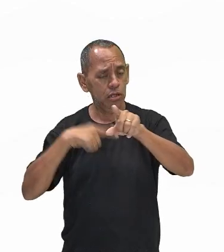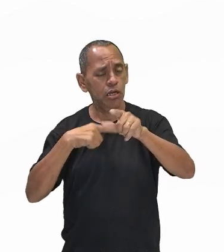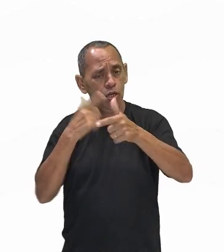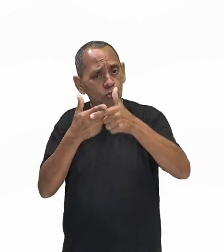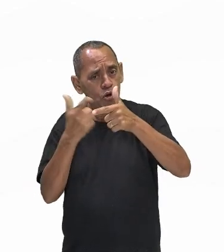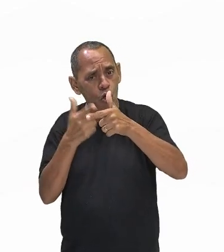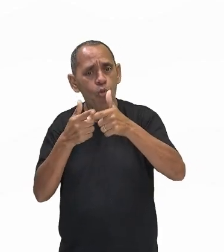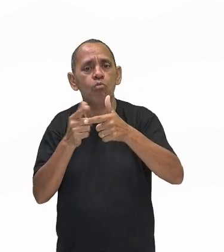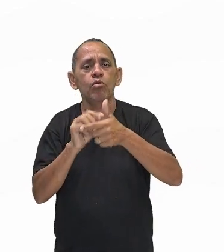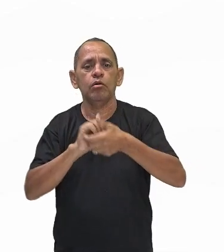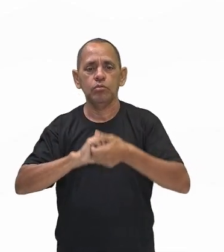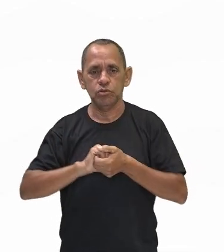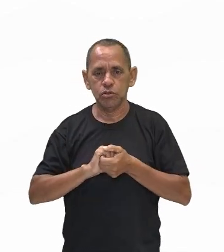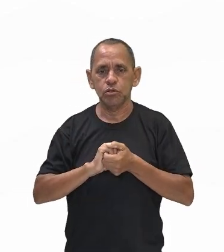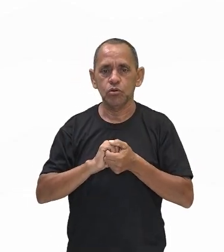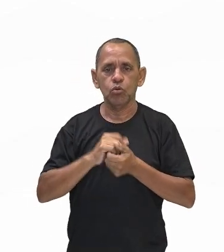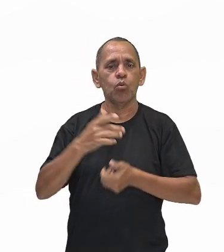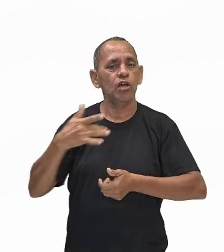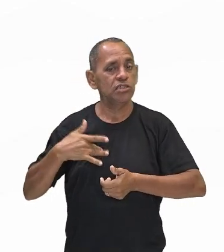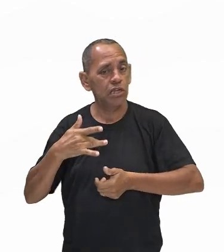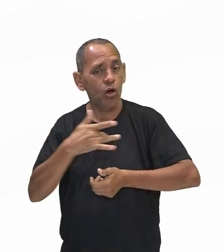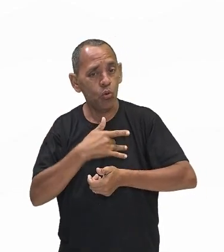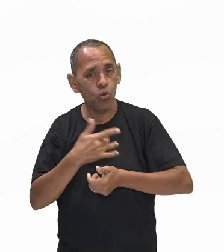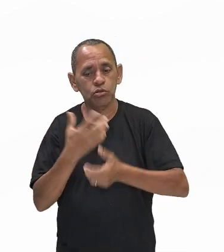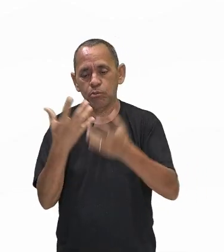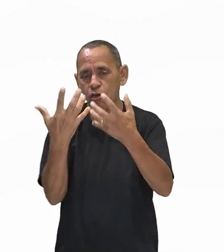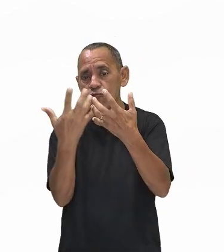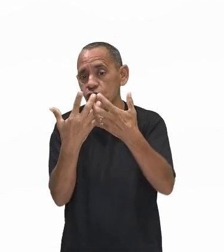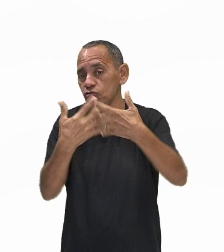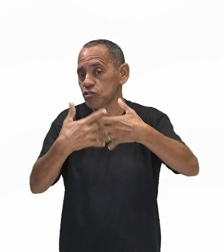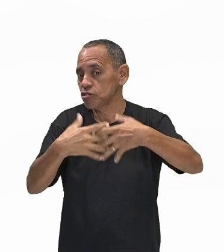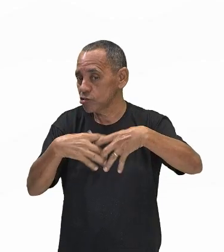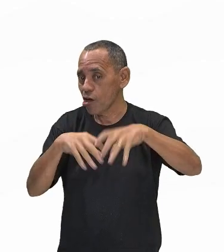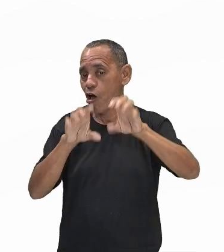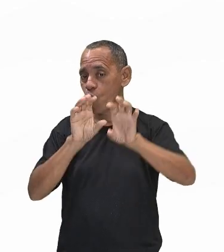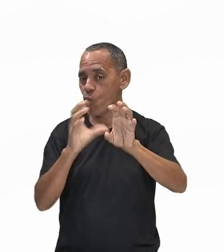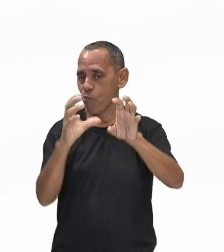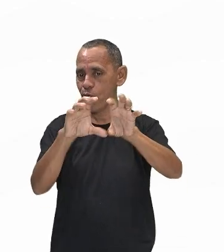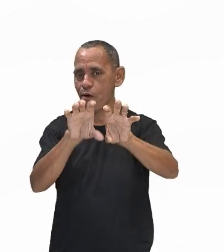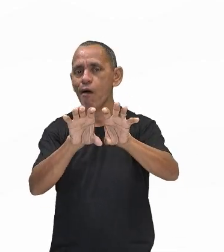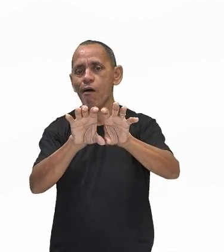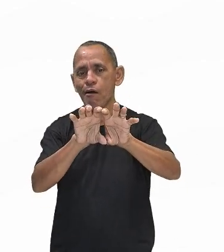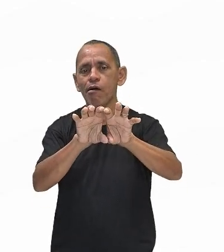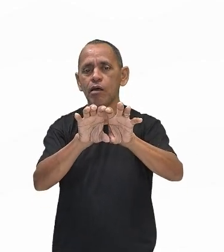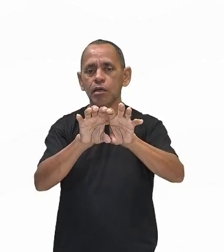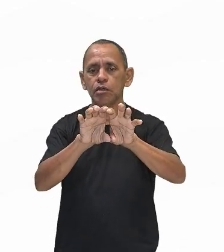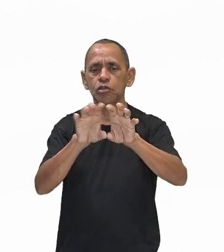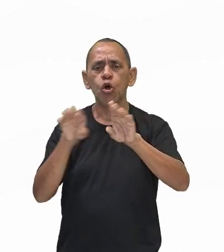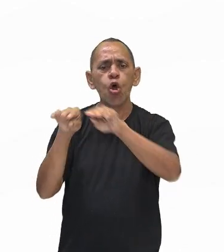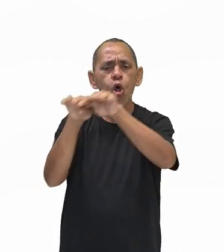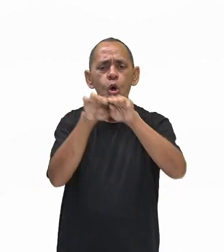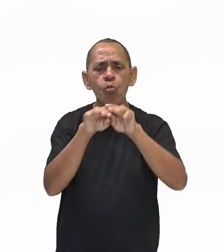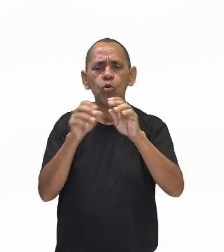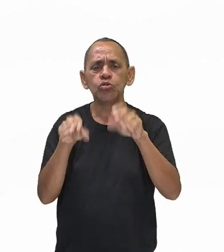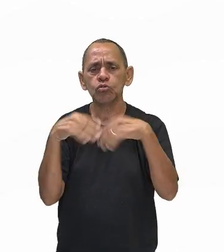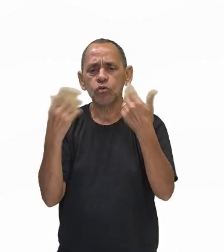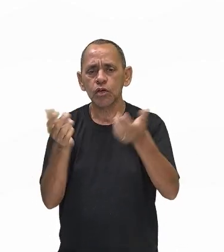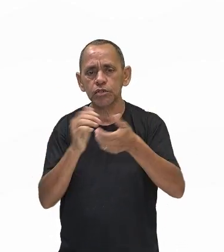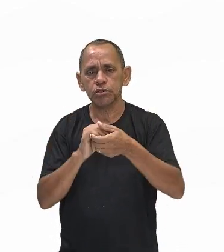sua saúde e funcionalidade alguns dos problemas mais comuns são